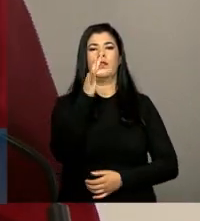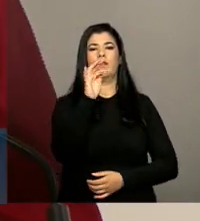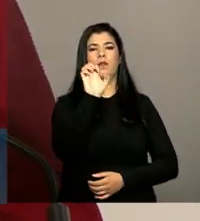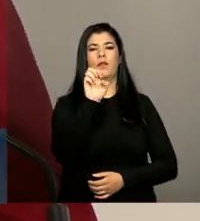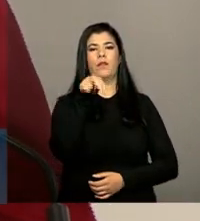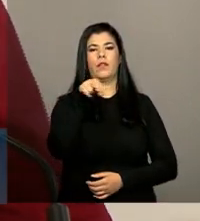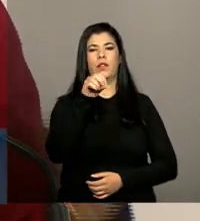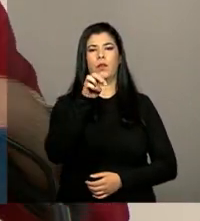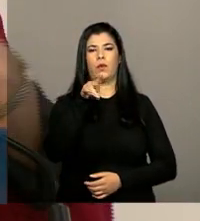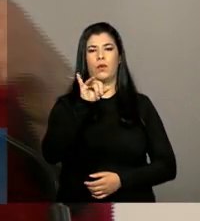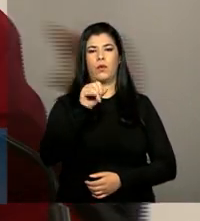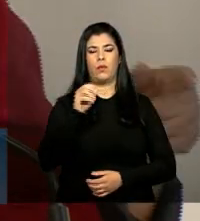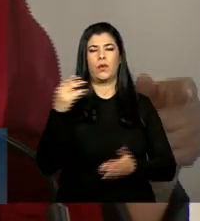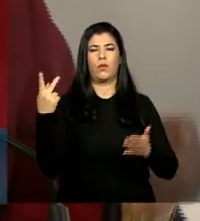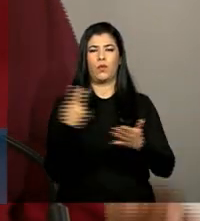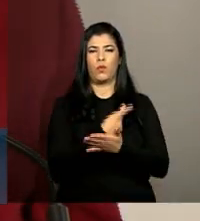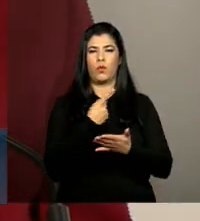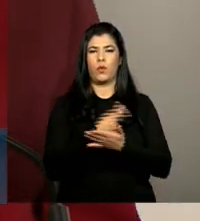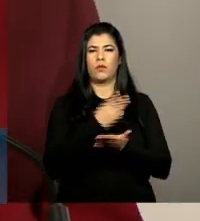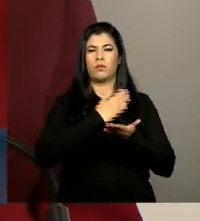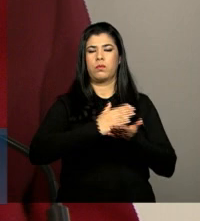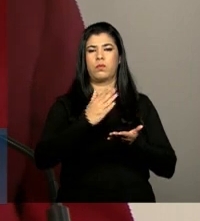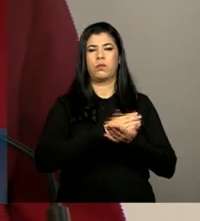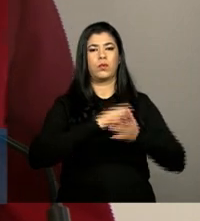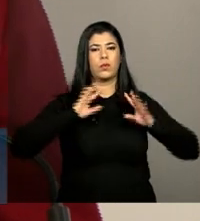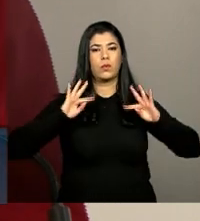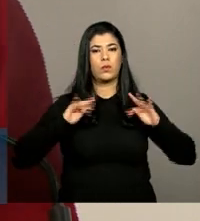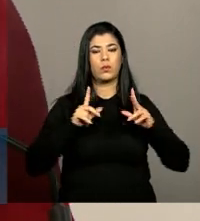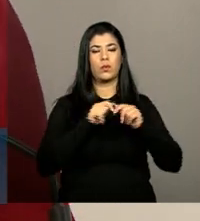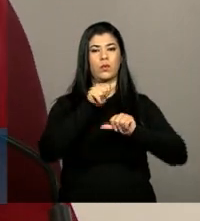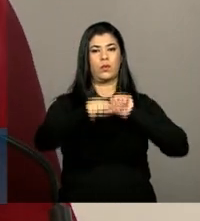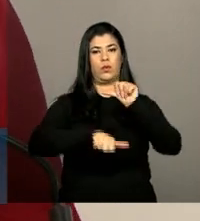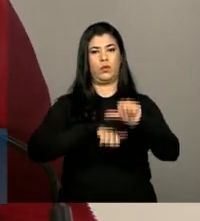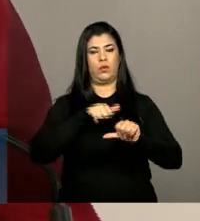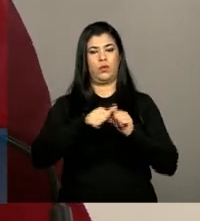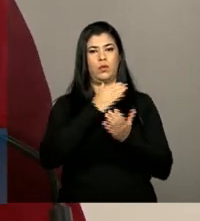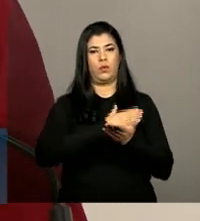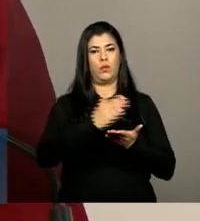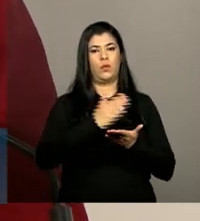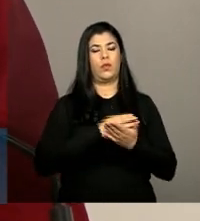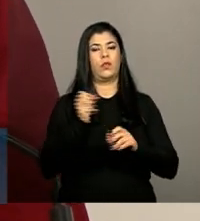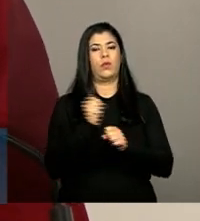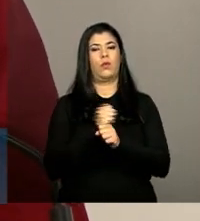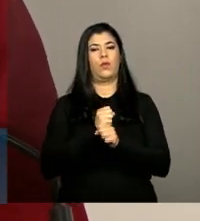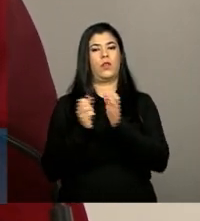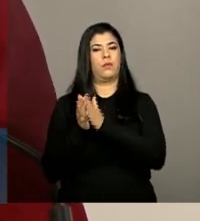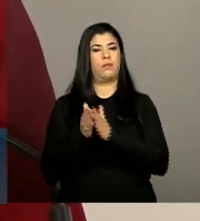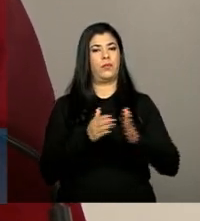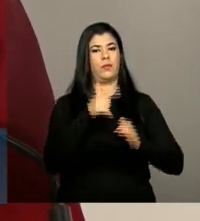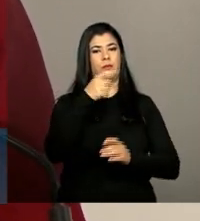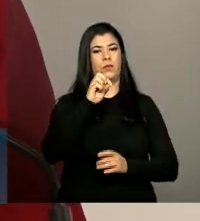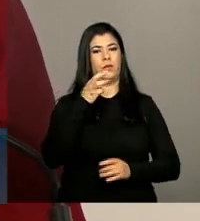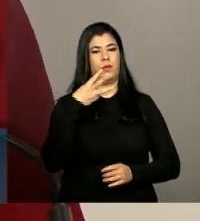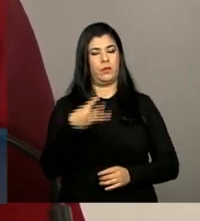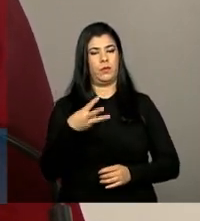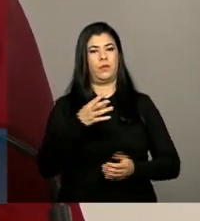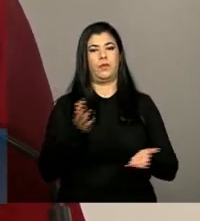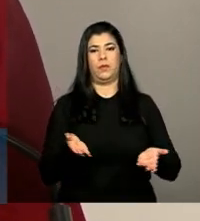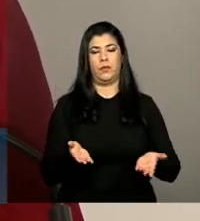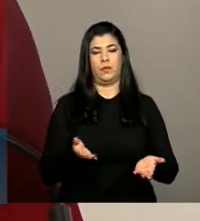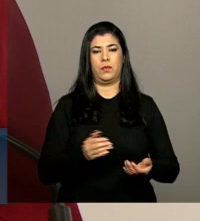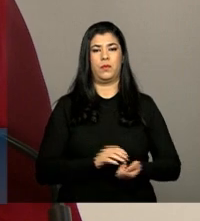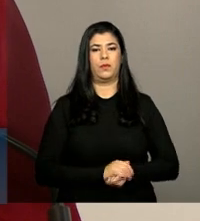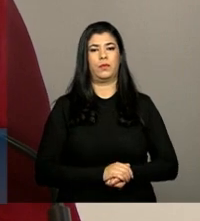partir de todas as transformações que que ocorreram desde 2003